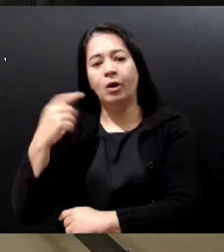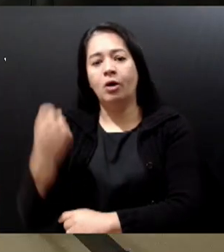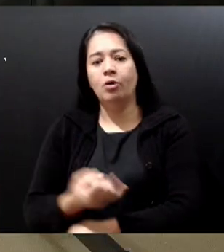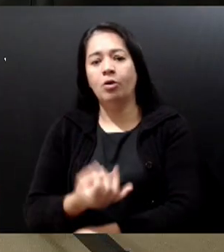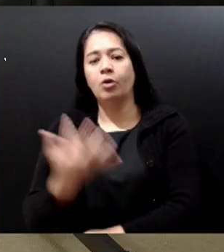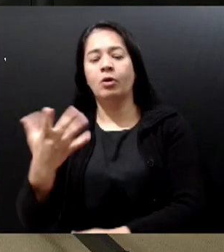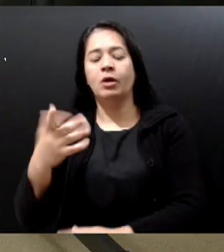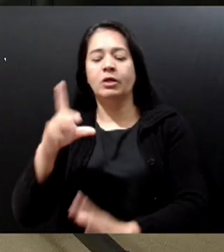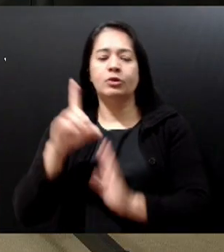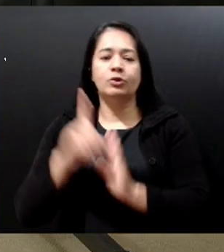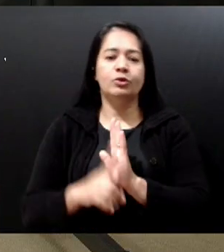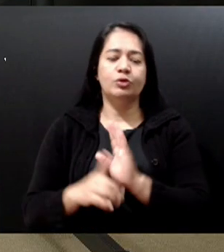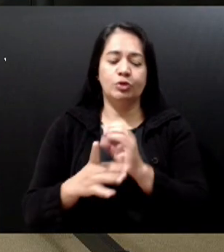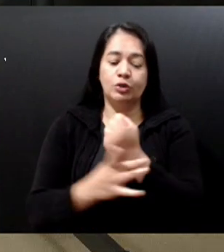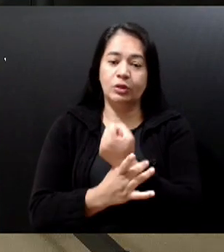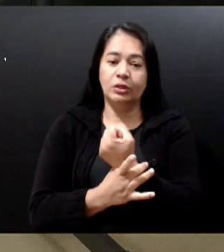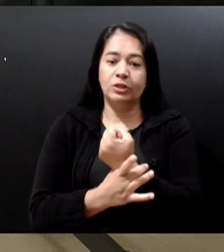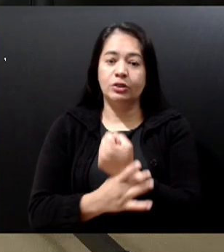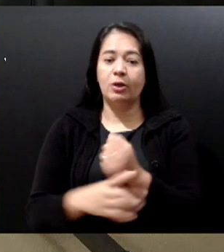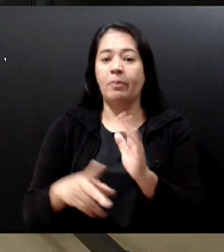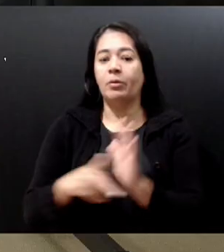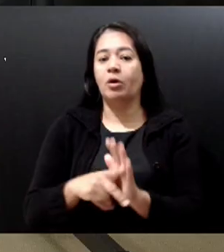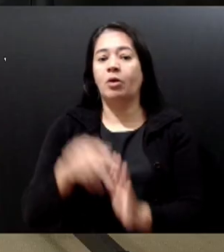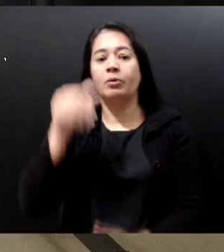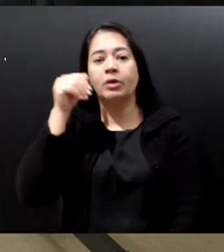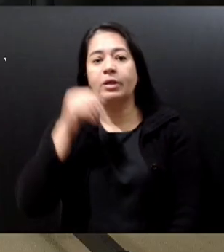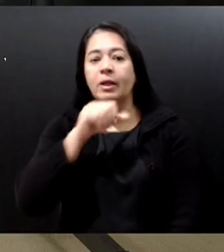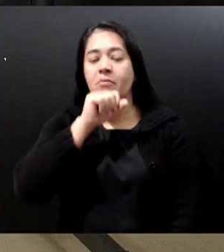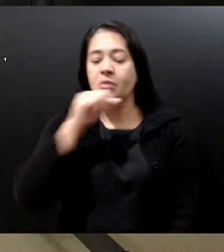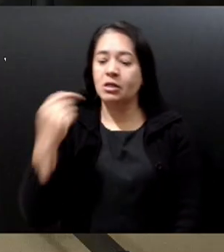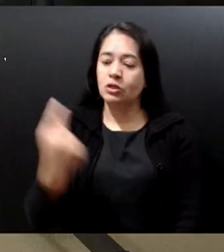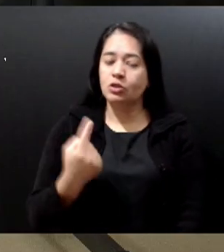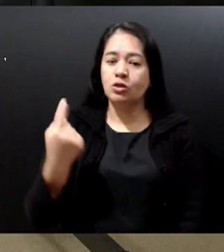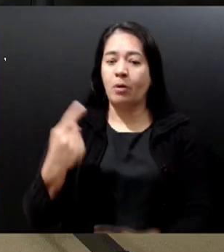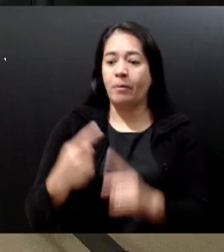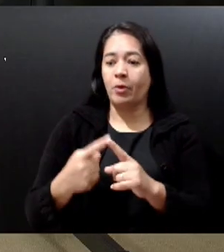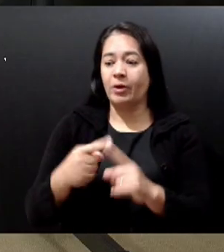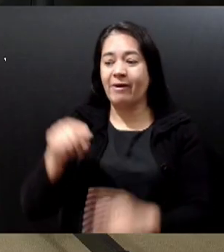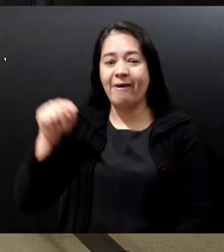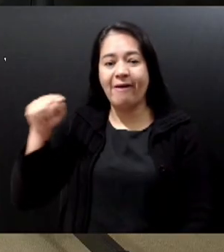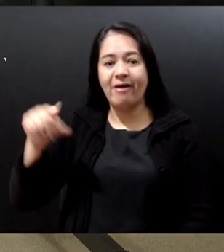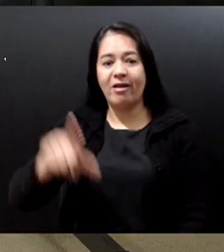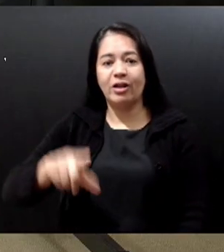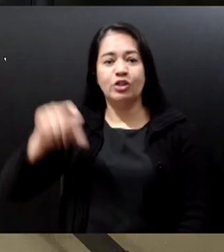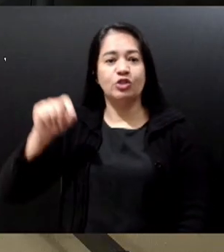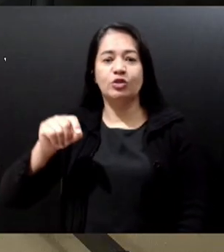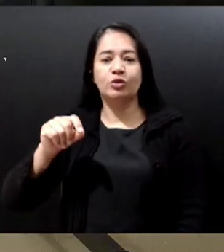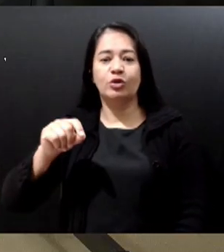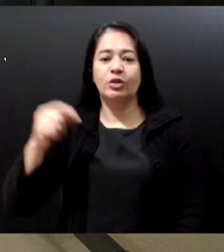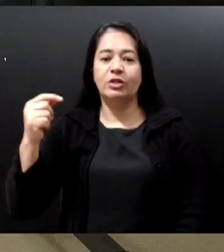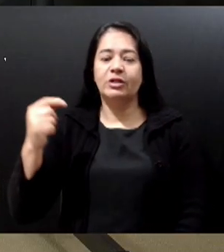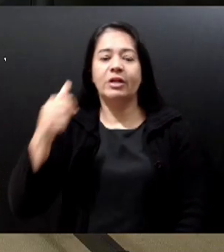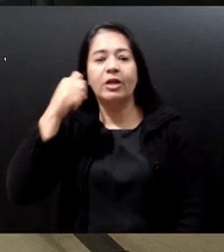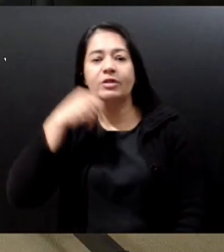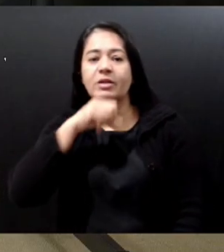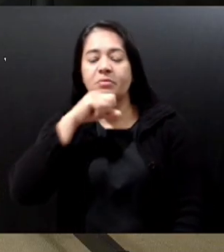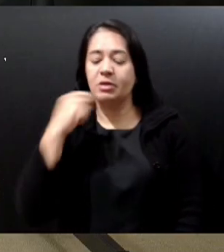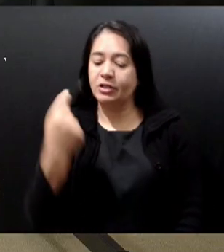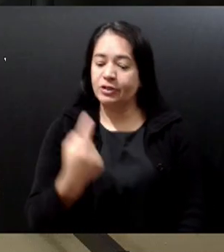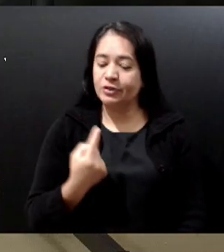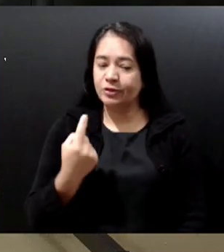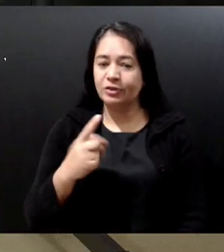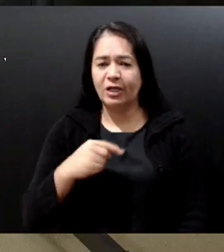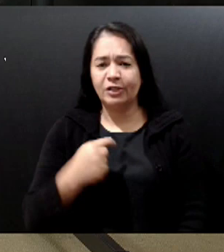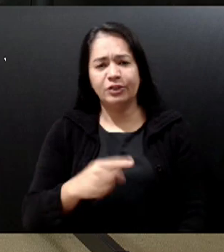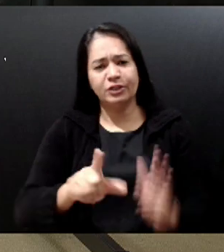mãe solo por escolha no Brasil, doutor? A nossa legislação, ela já está preparada para esse cenário?